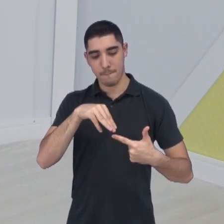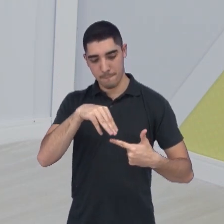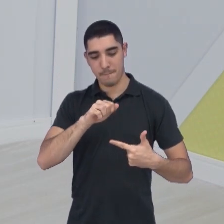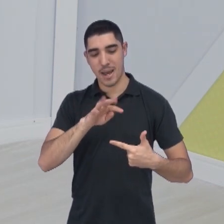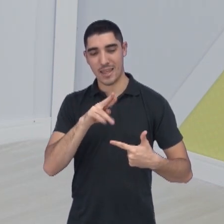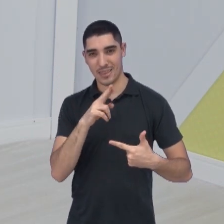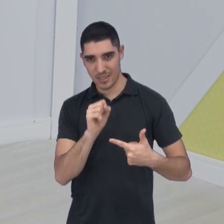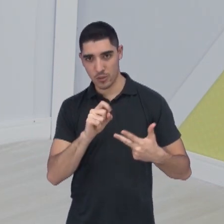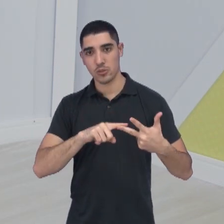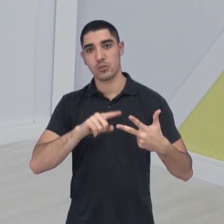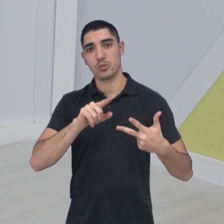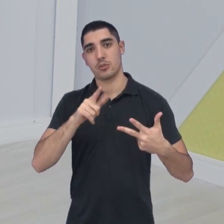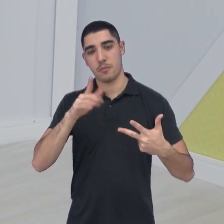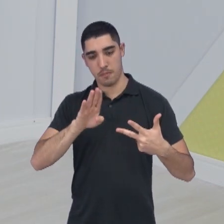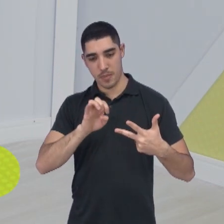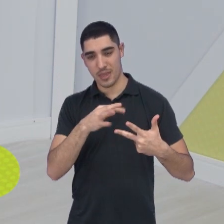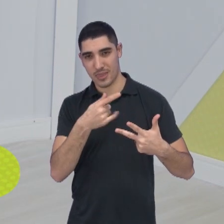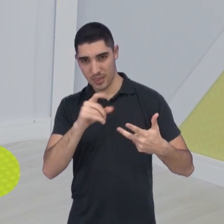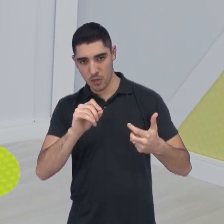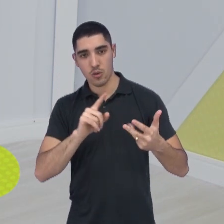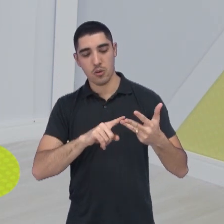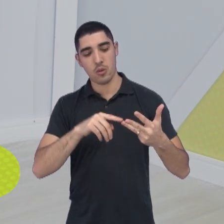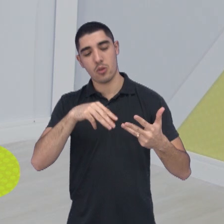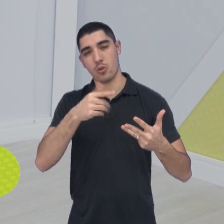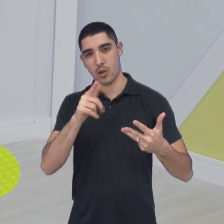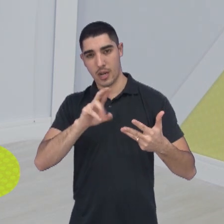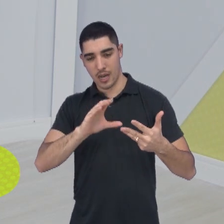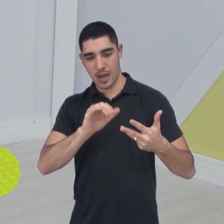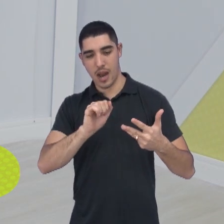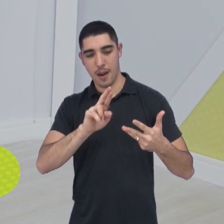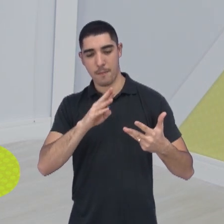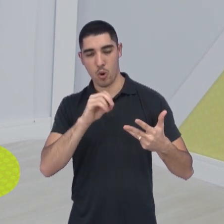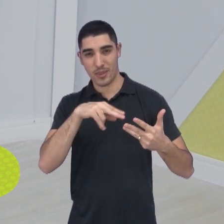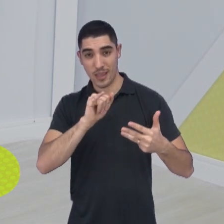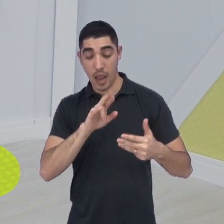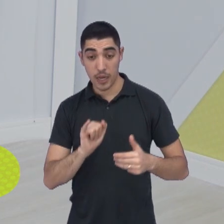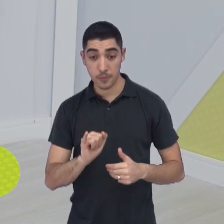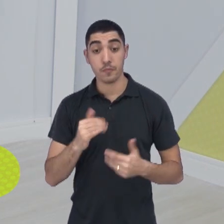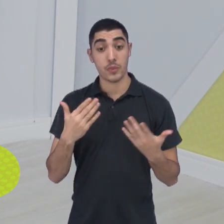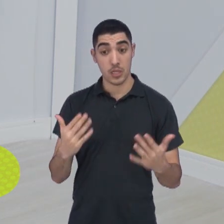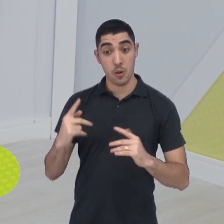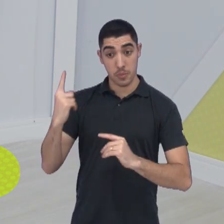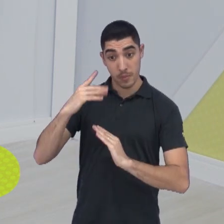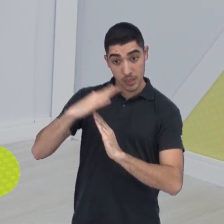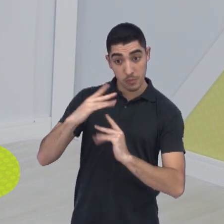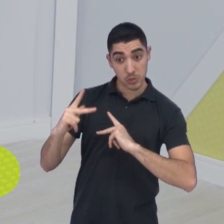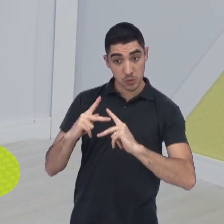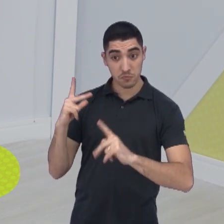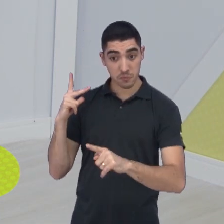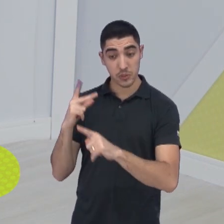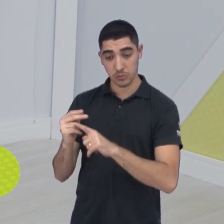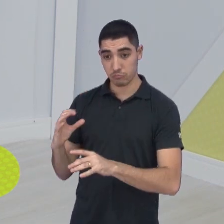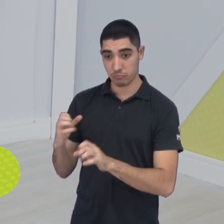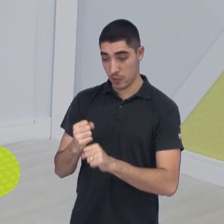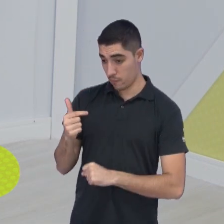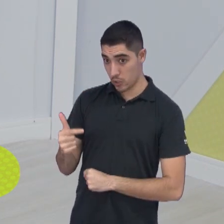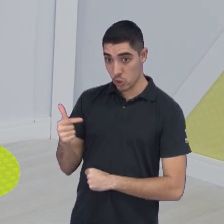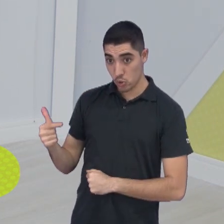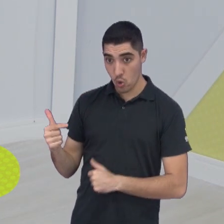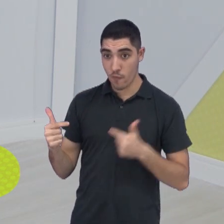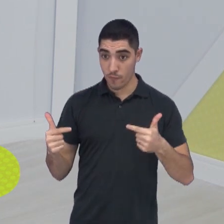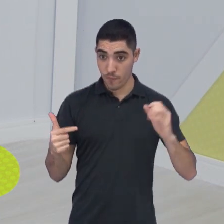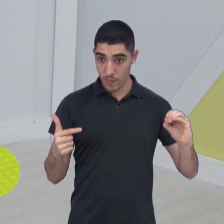o Renato Carbonari. Quem gosta de basquete gosta de números, só para você ter uma ideia como é que foi a partida. Primeiro quarto vencido pela equipe do São José, 22-20, segundo